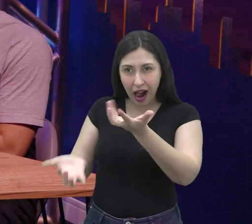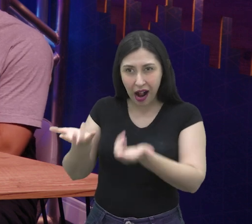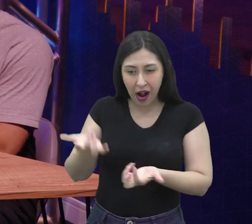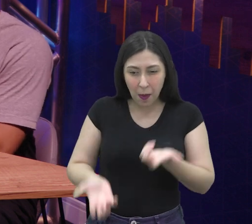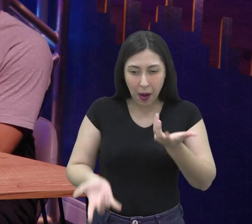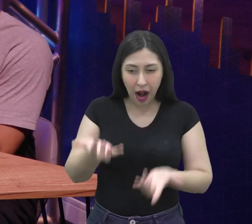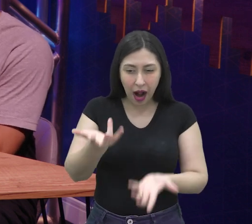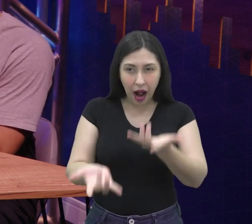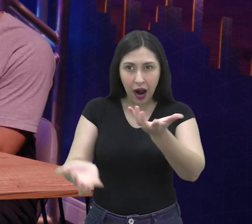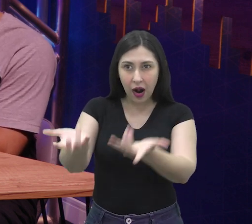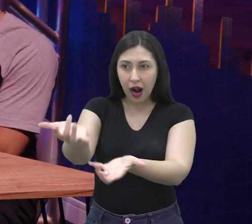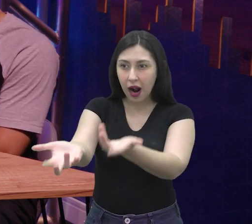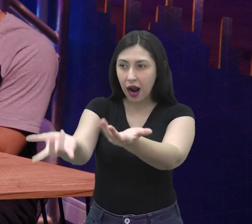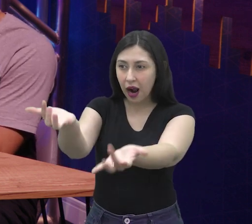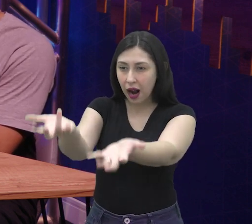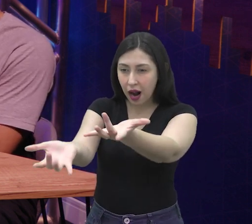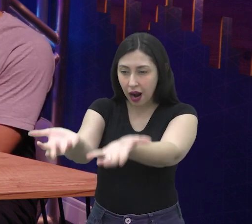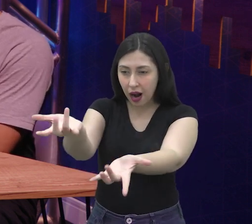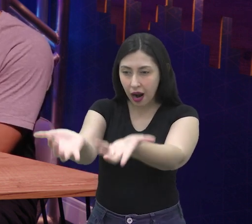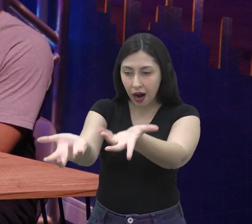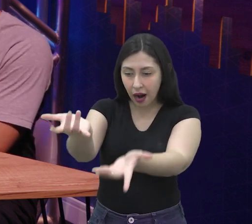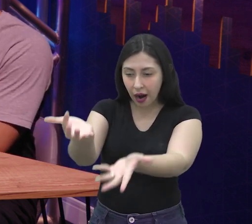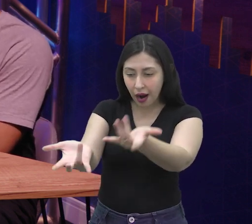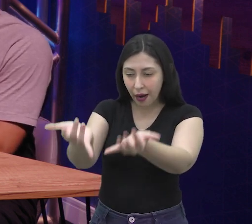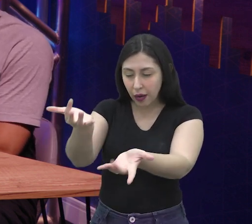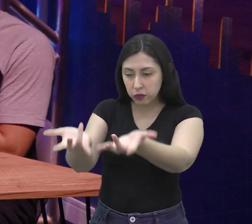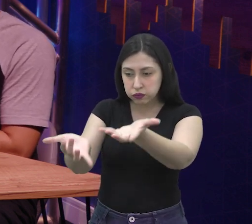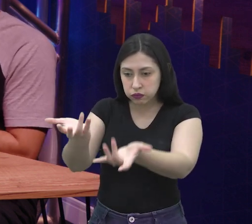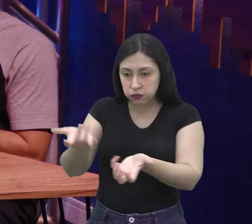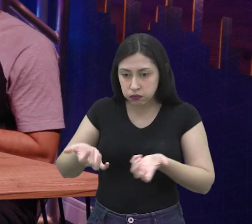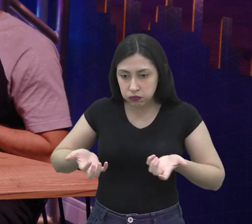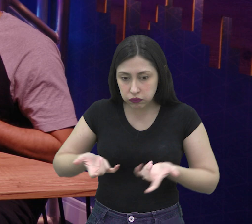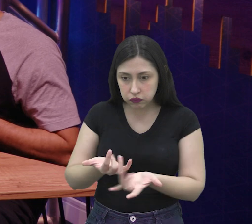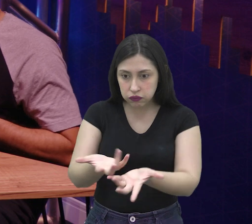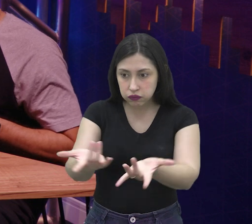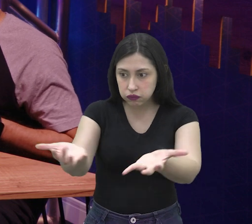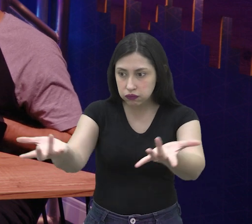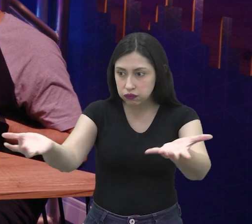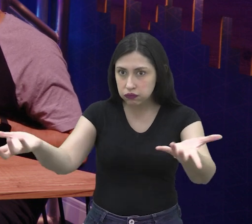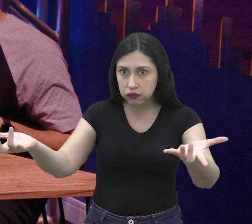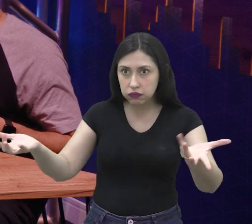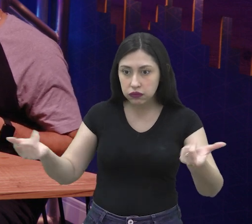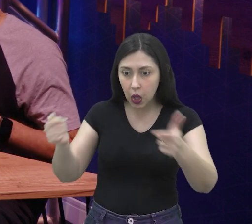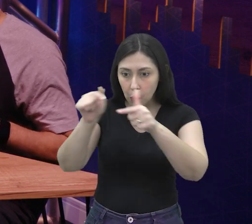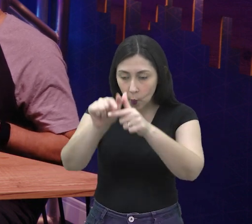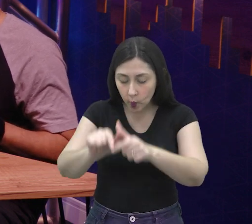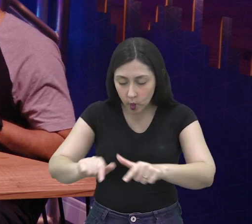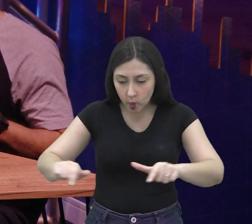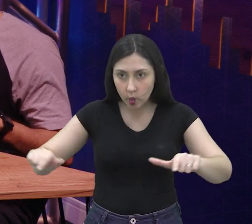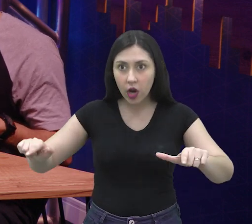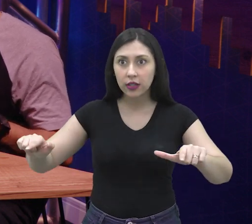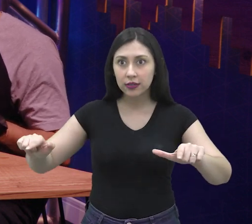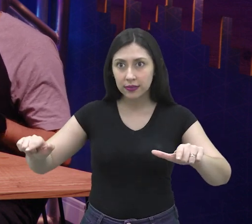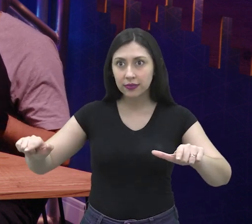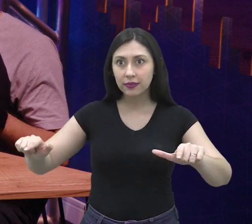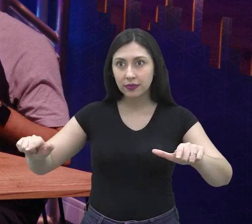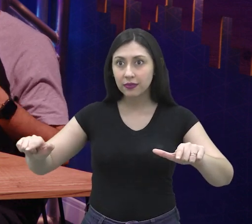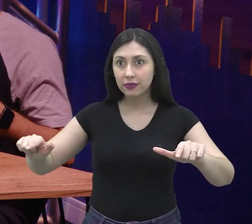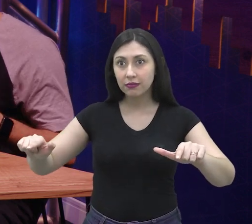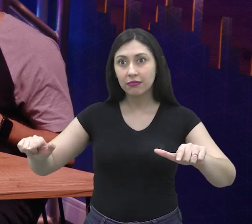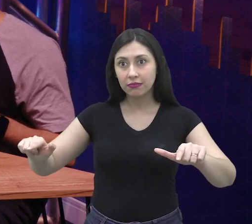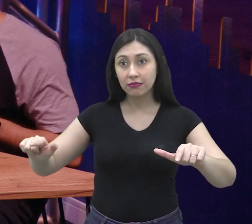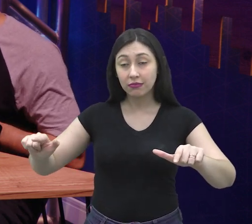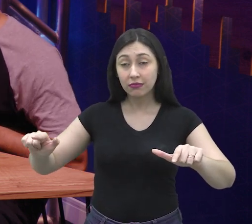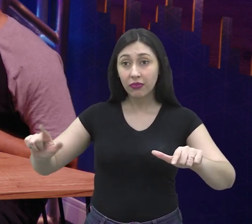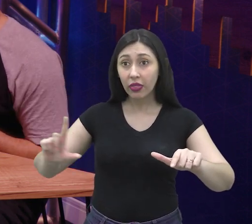fogo em cima do morro, aí vai pegando fogo ali, queimando e uma